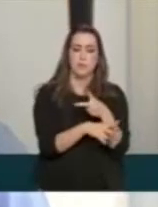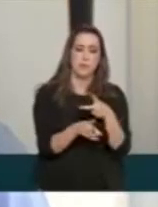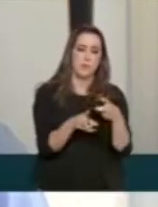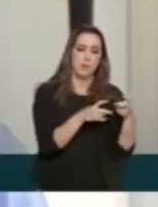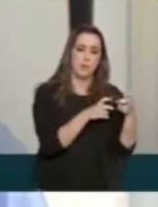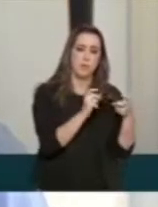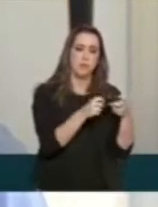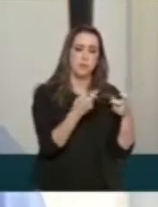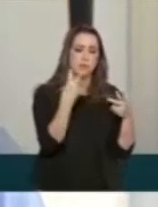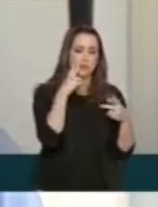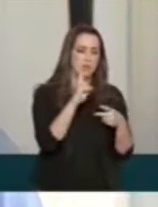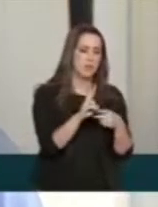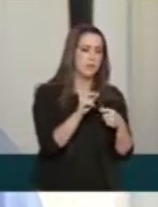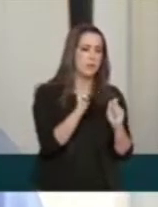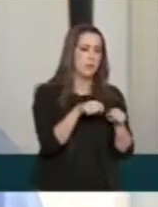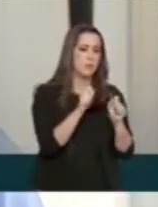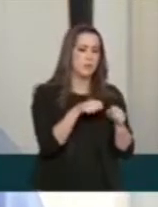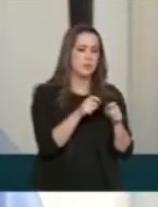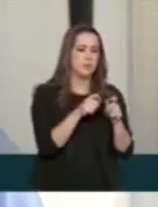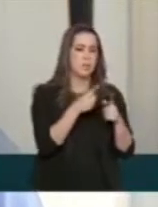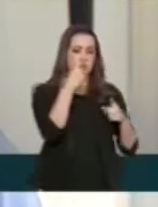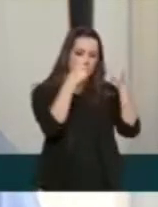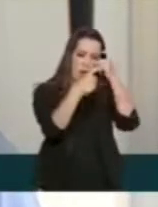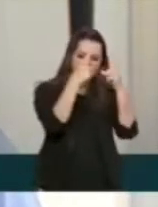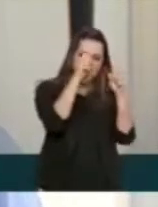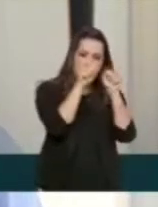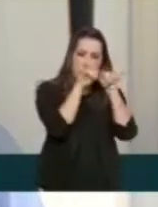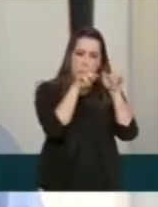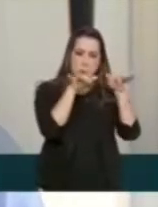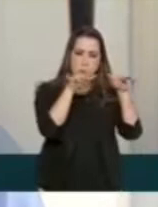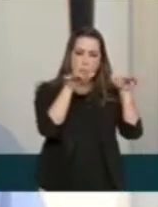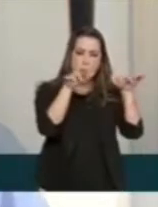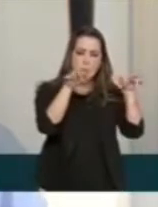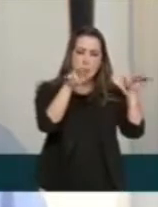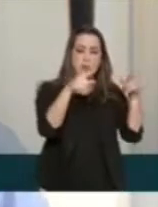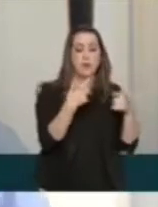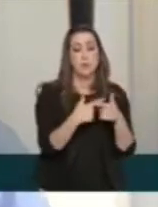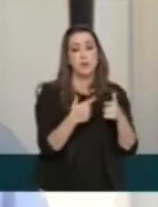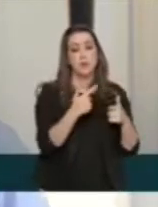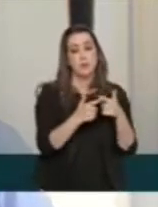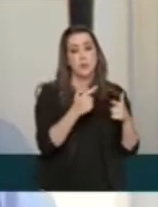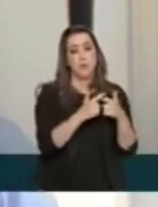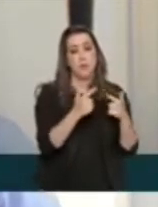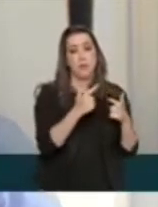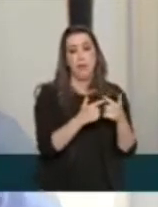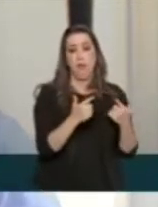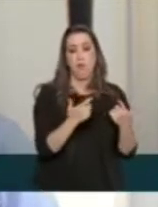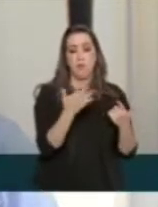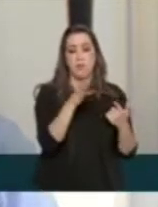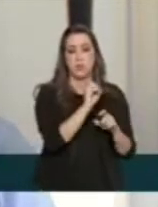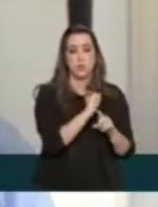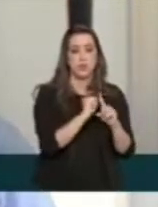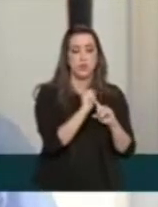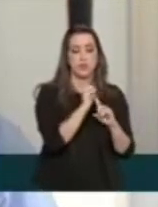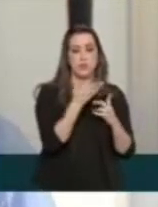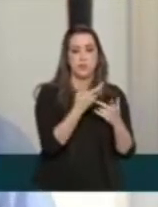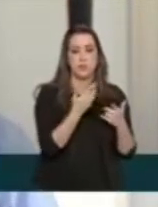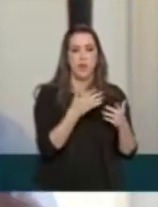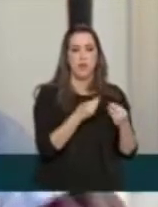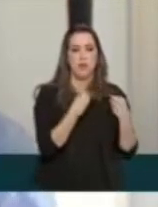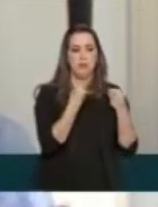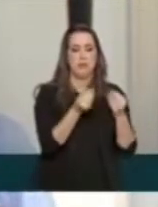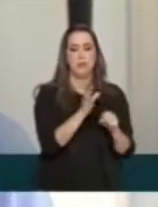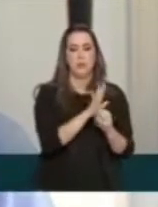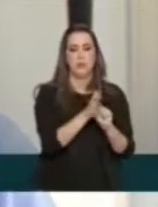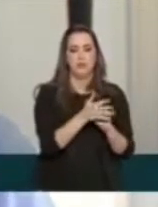prevendo uma onda de violência que seria gerada por causa do caos social trazido pela